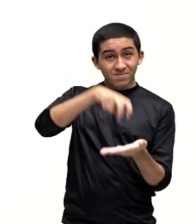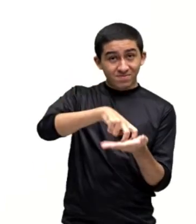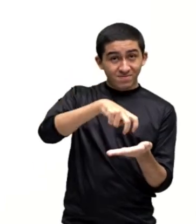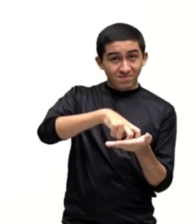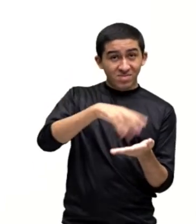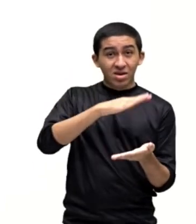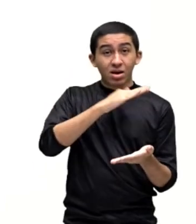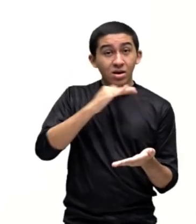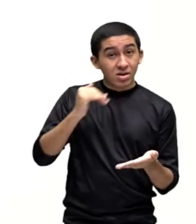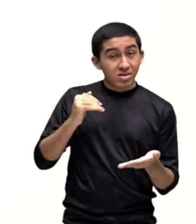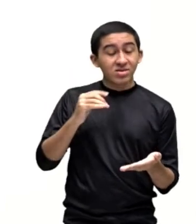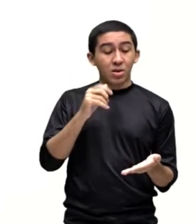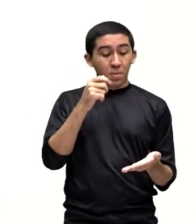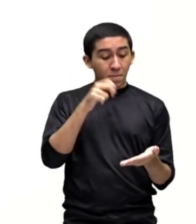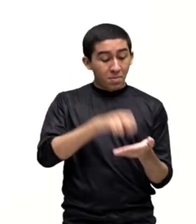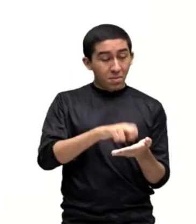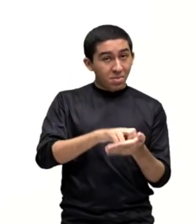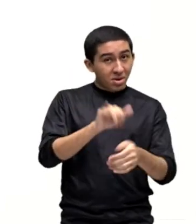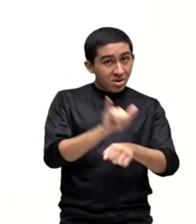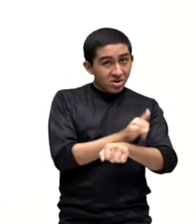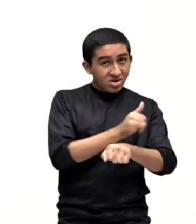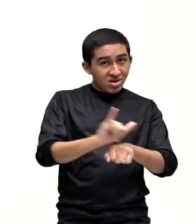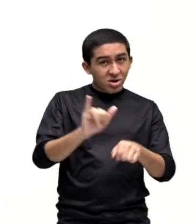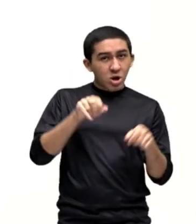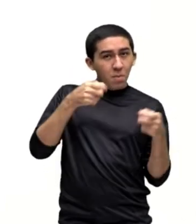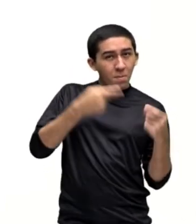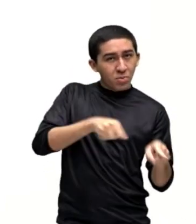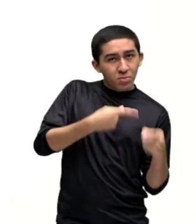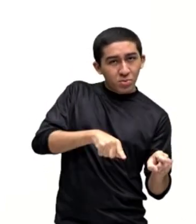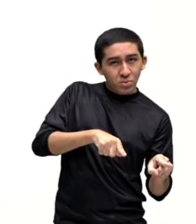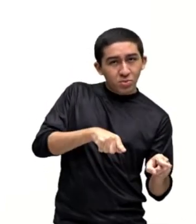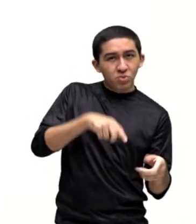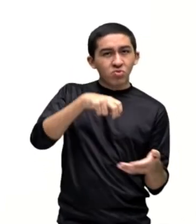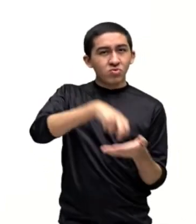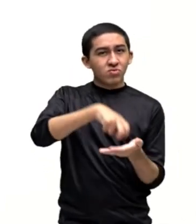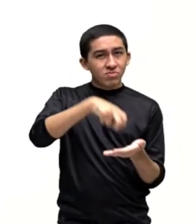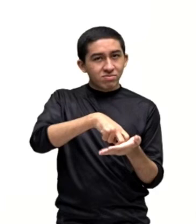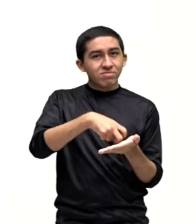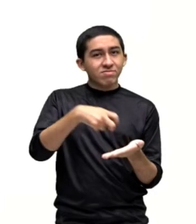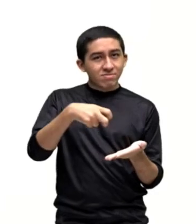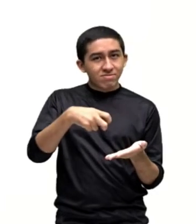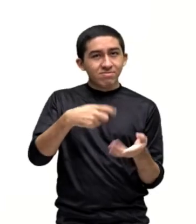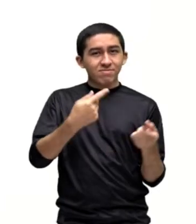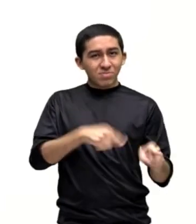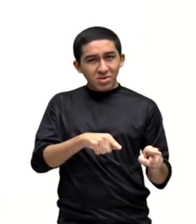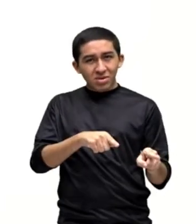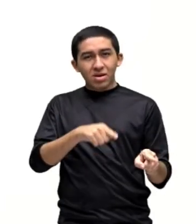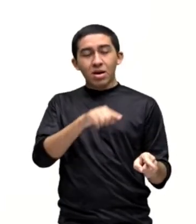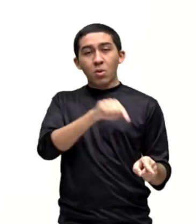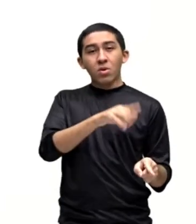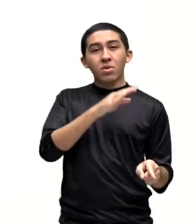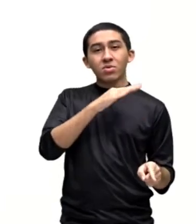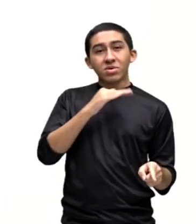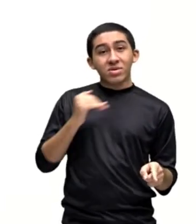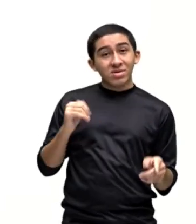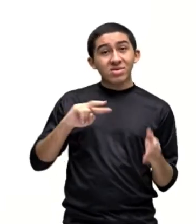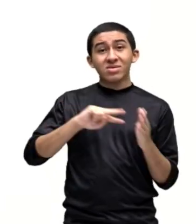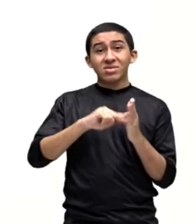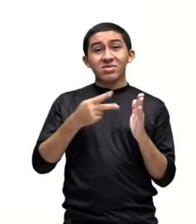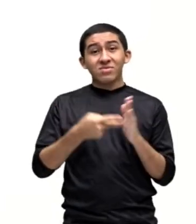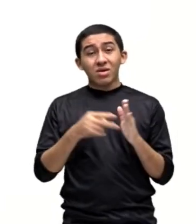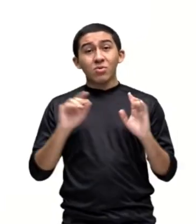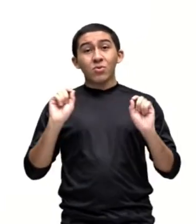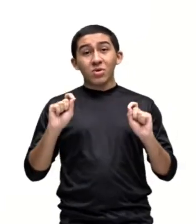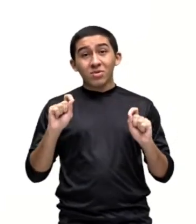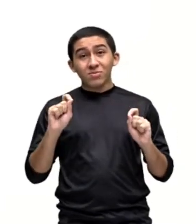de crianças. Ora, judiar, tratar mal, fazer mal a crianças. Será então